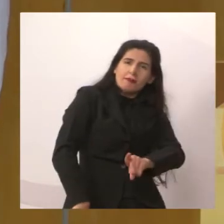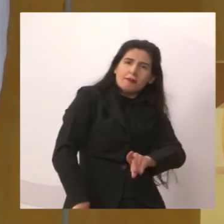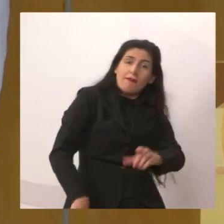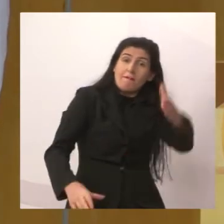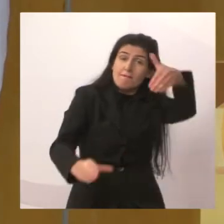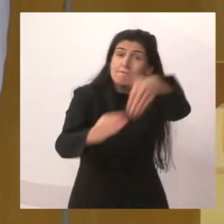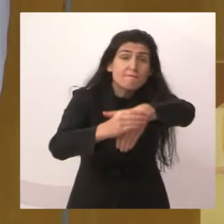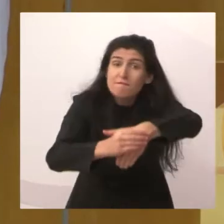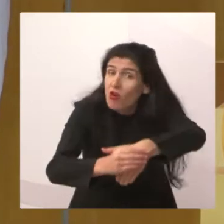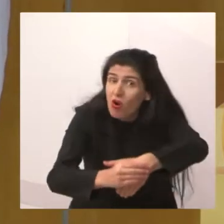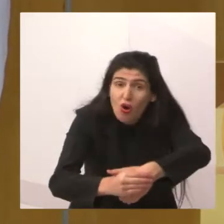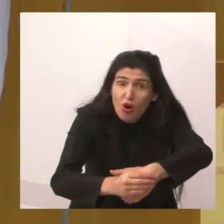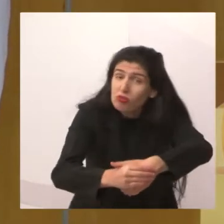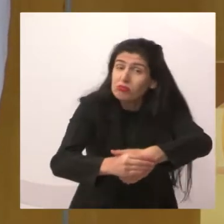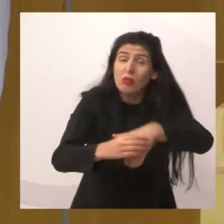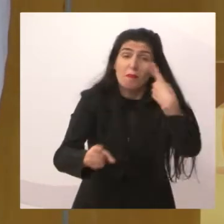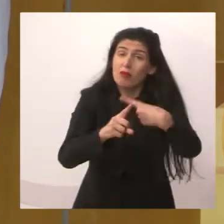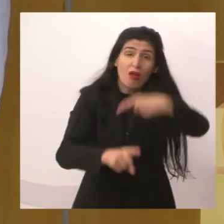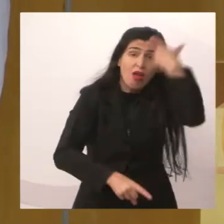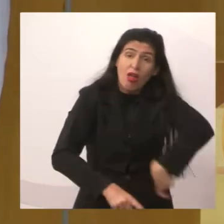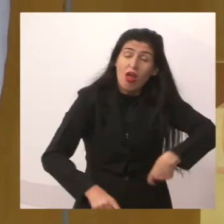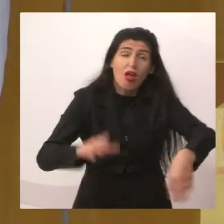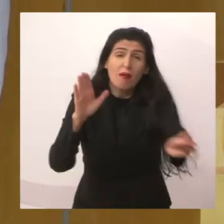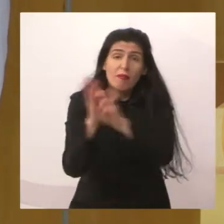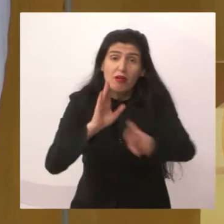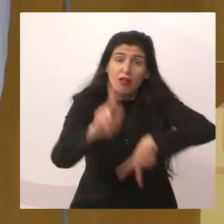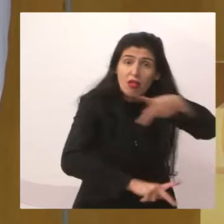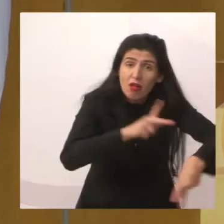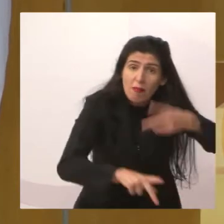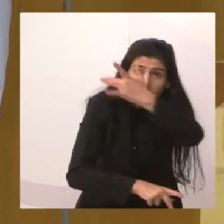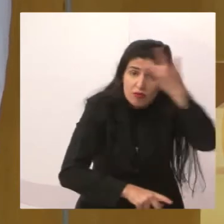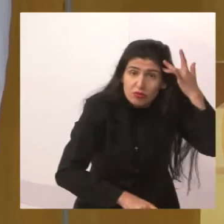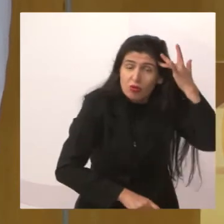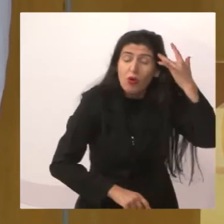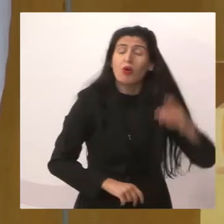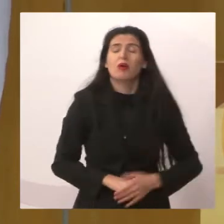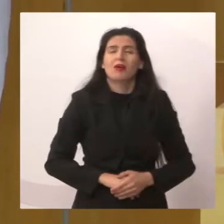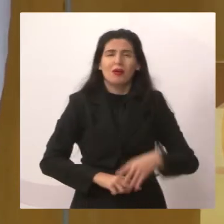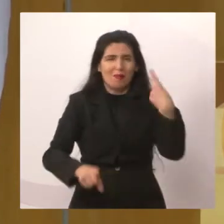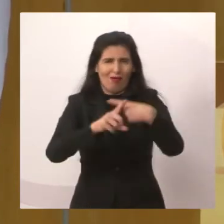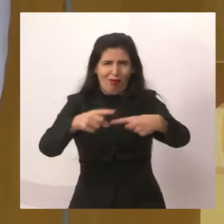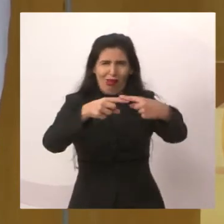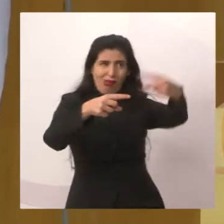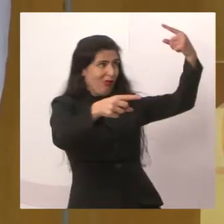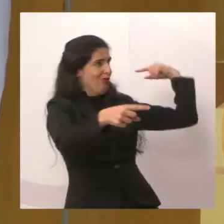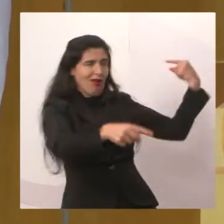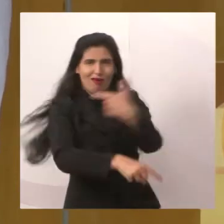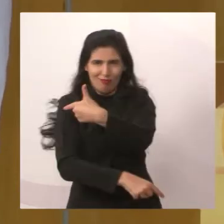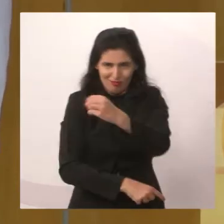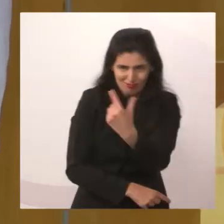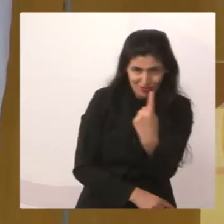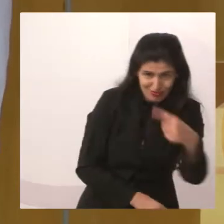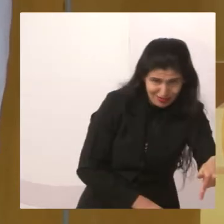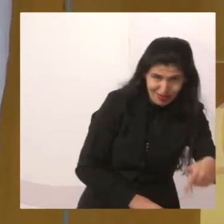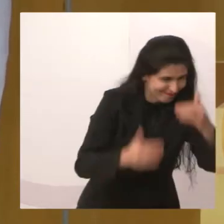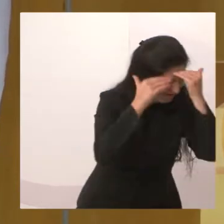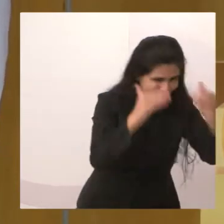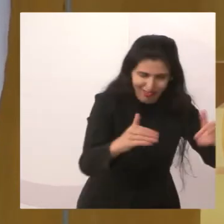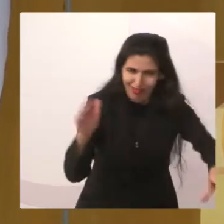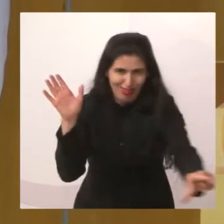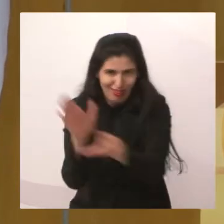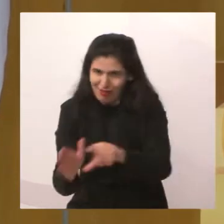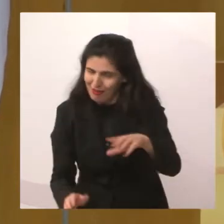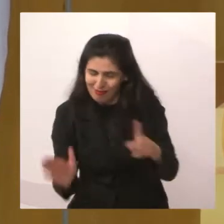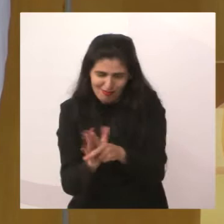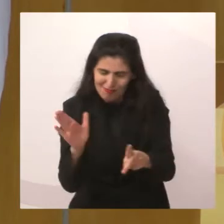voto de representação da população, que não estava garantido até 2017 na lei orgânica do município. Então,